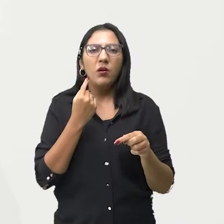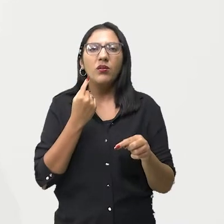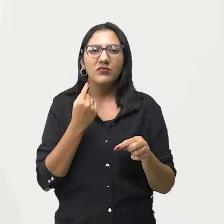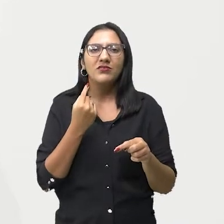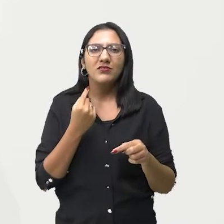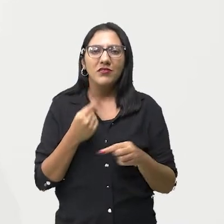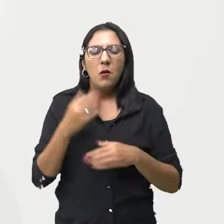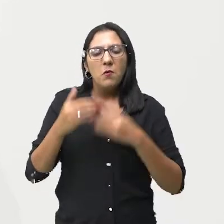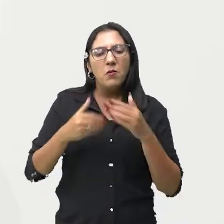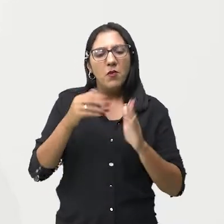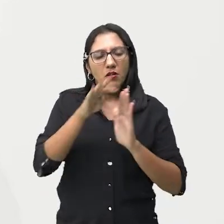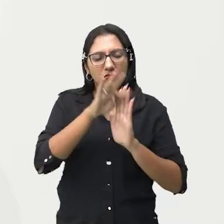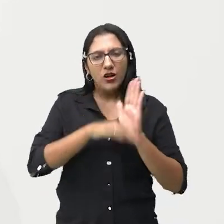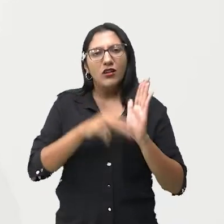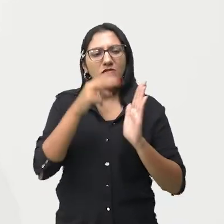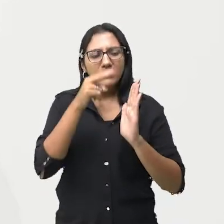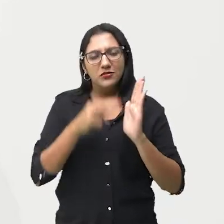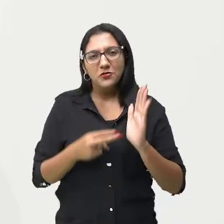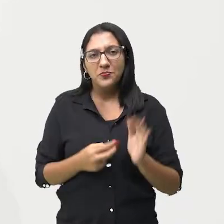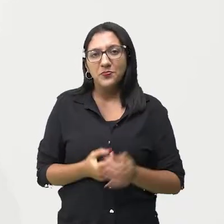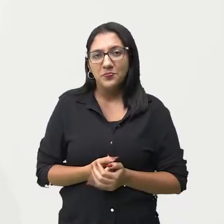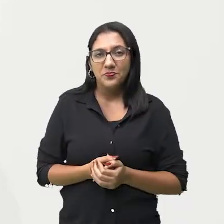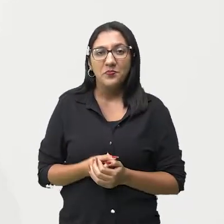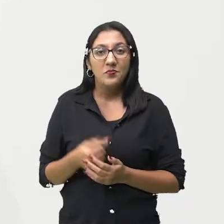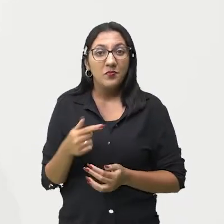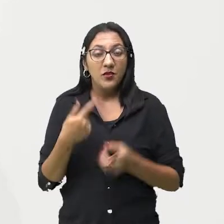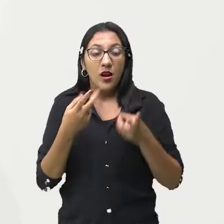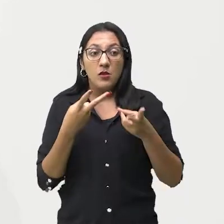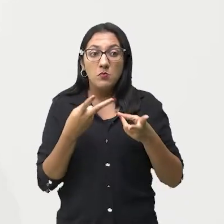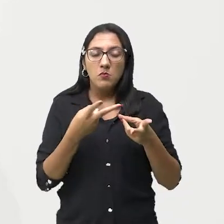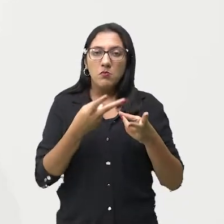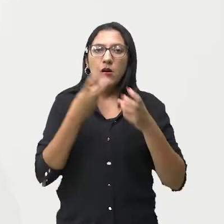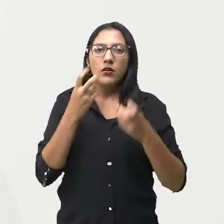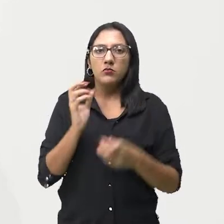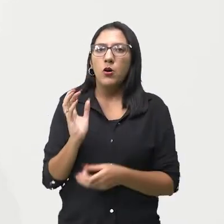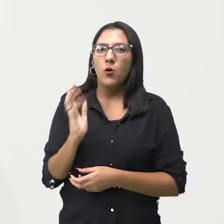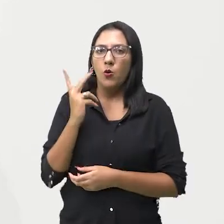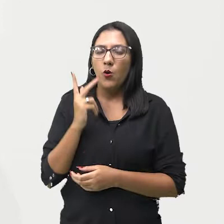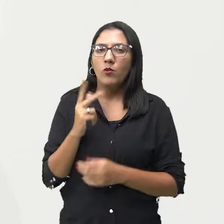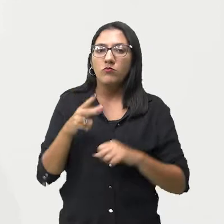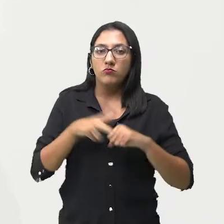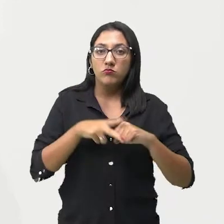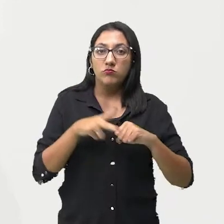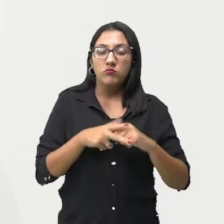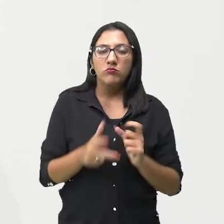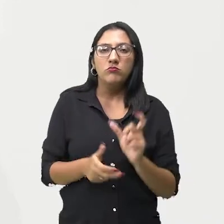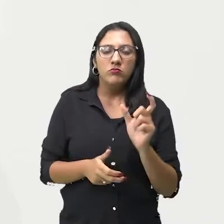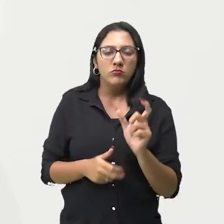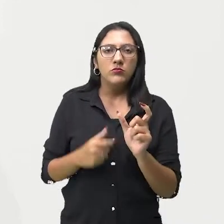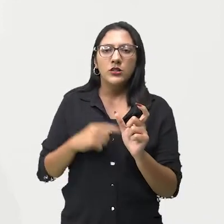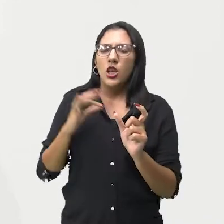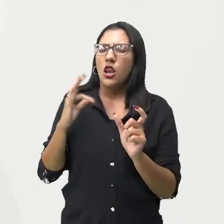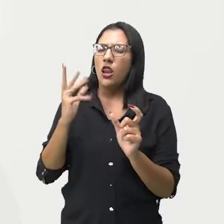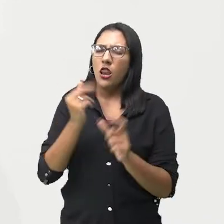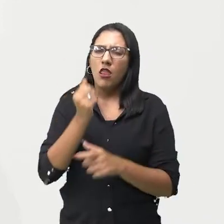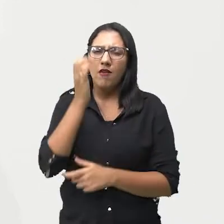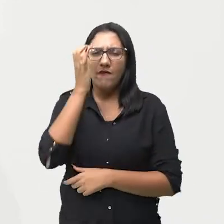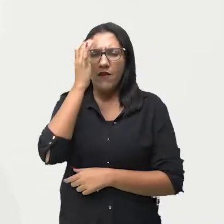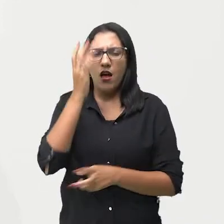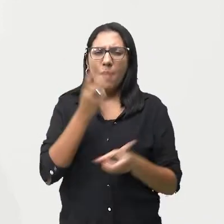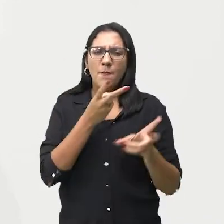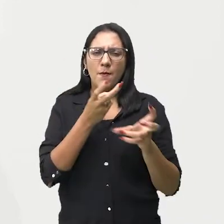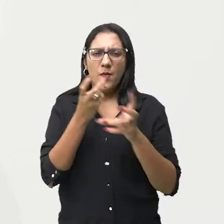no decorrer do texto. Então, quando a gente observa as questões relacionadas ao verbo, fica tudo mais